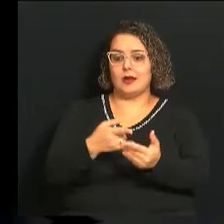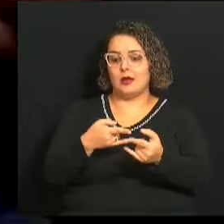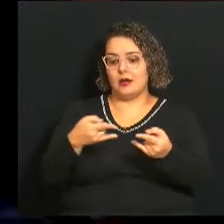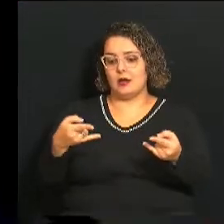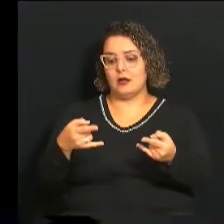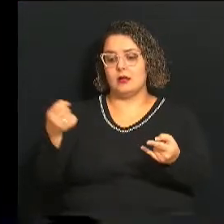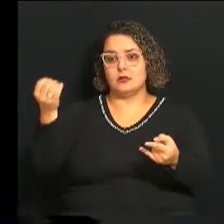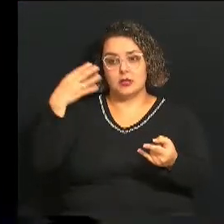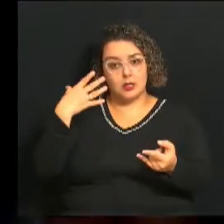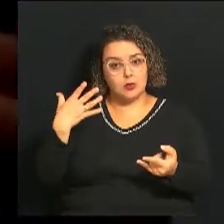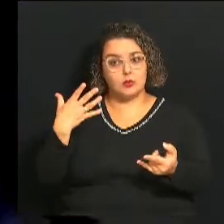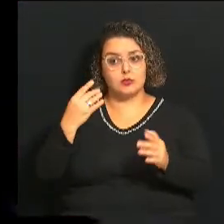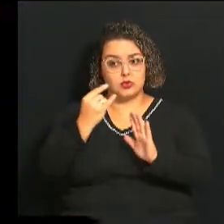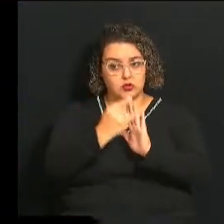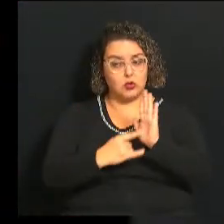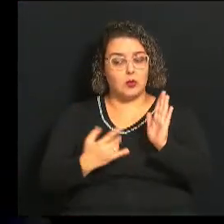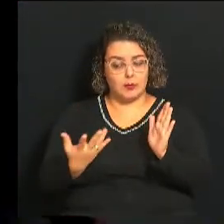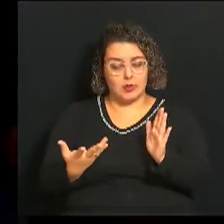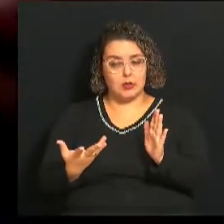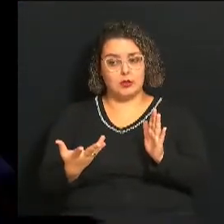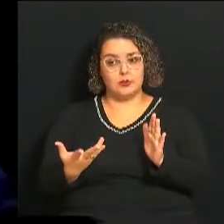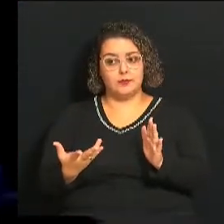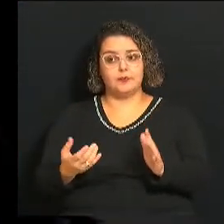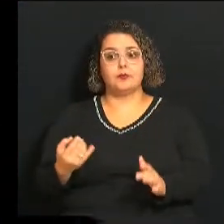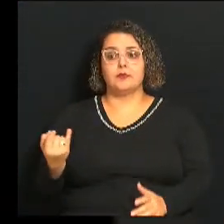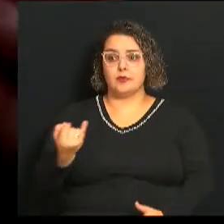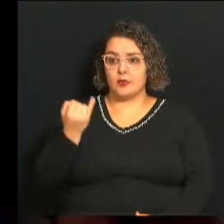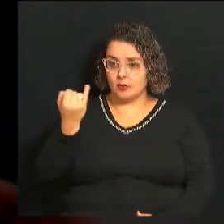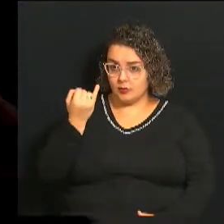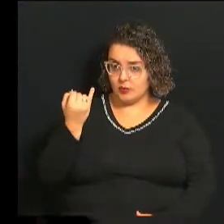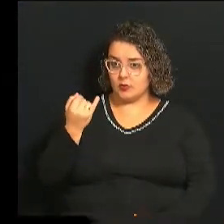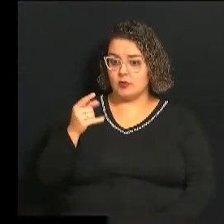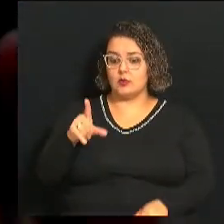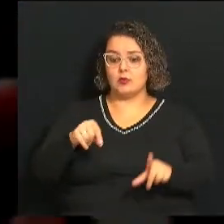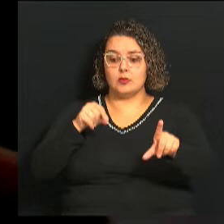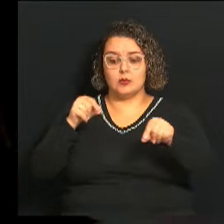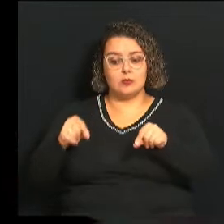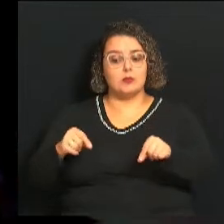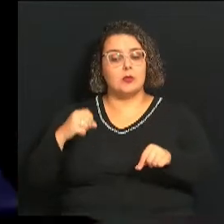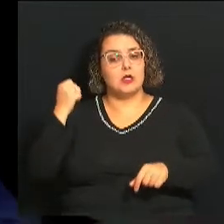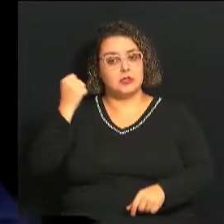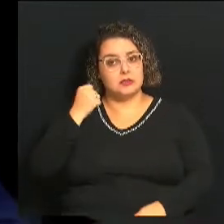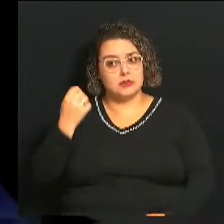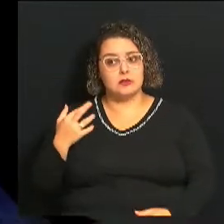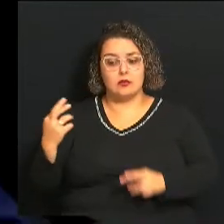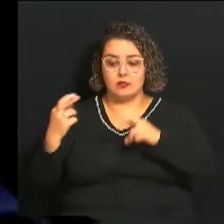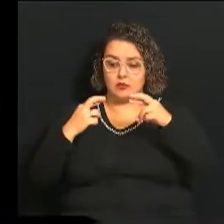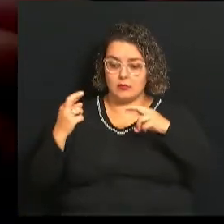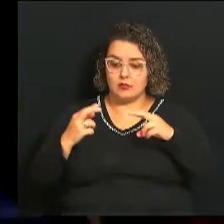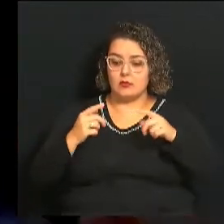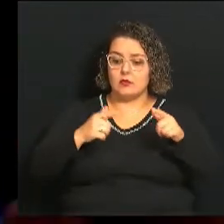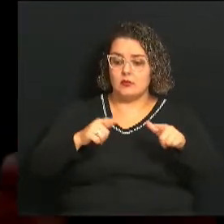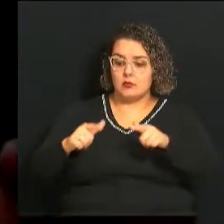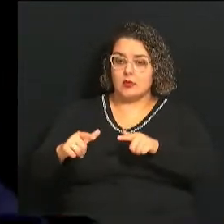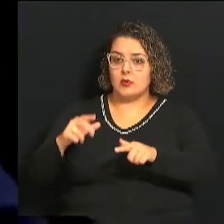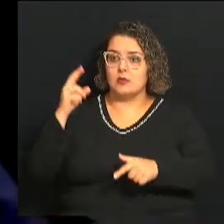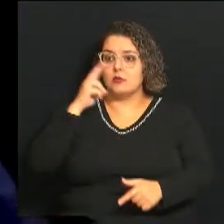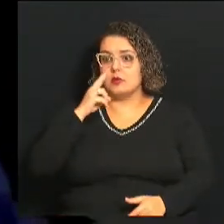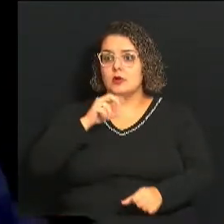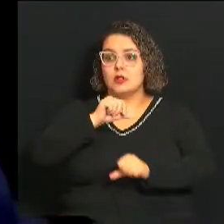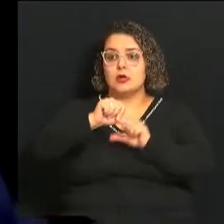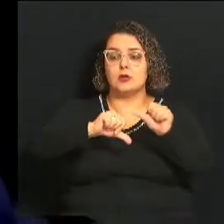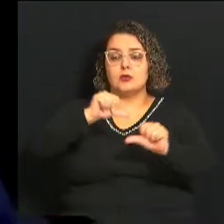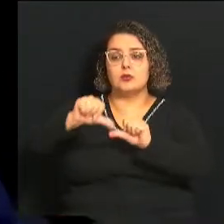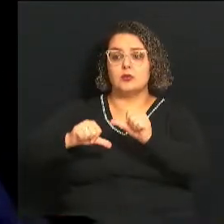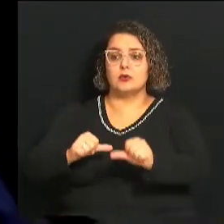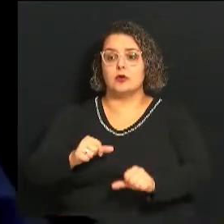modicidade tarifária. Então, é a importância da gente escolher os locais, fazer a inspeção, verificar os locais mais críticos e ir trocando. Então, hoje, só